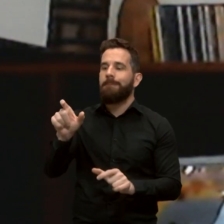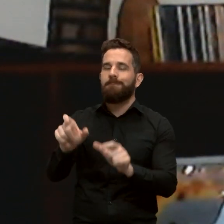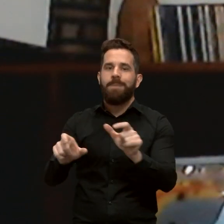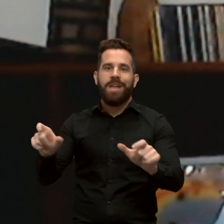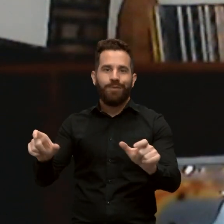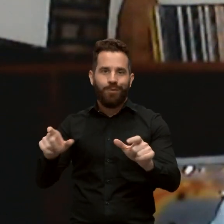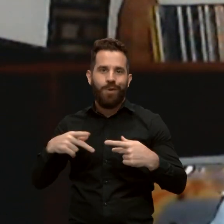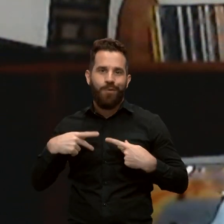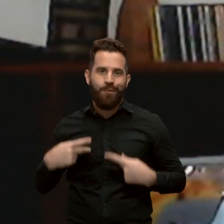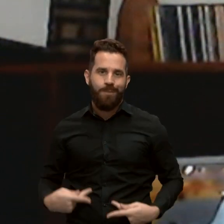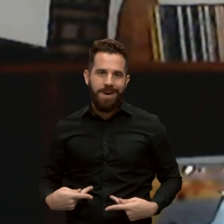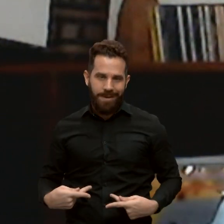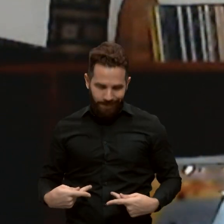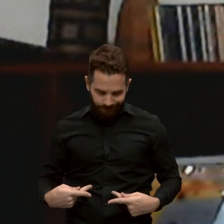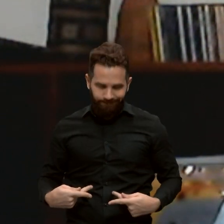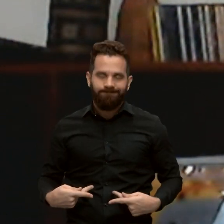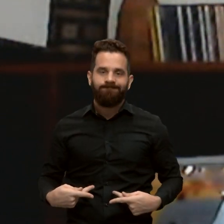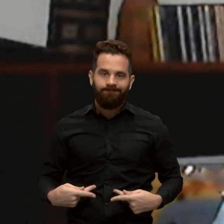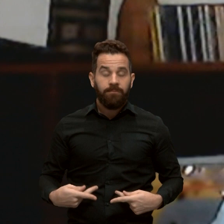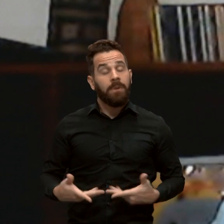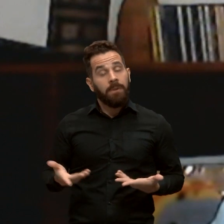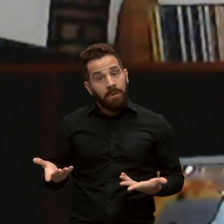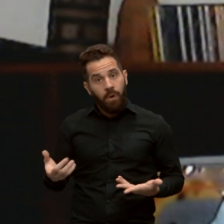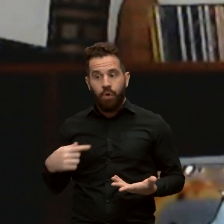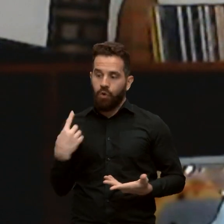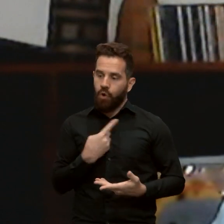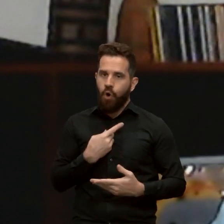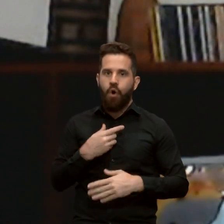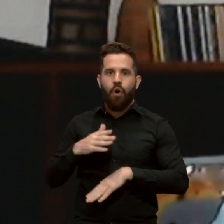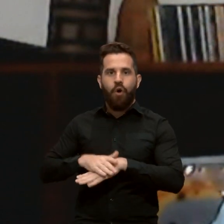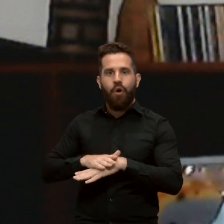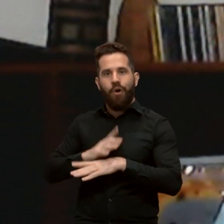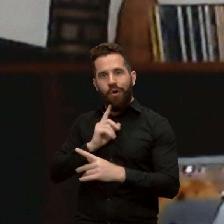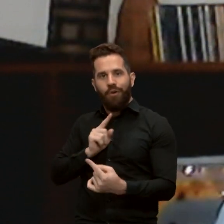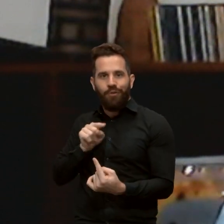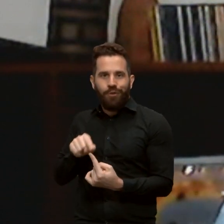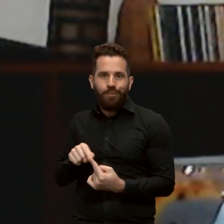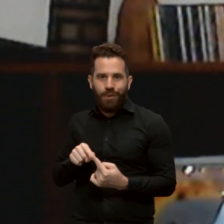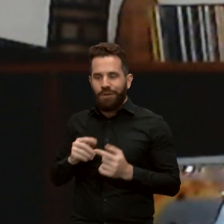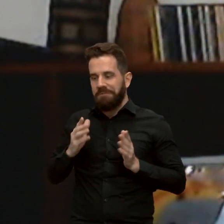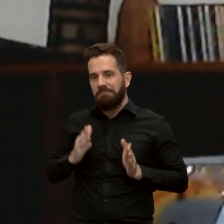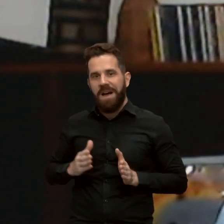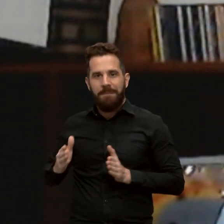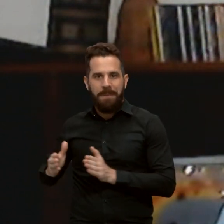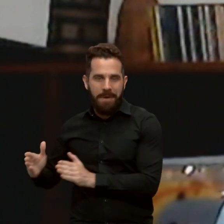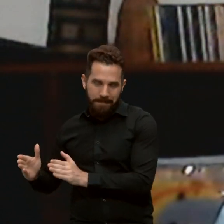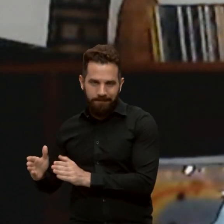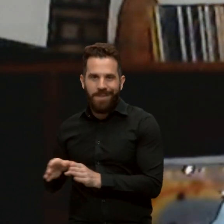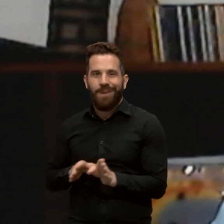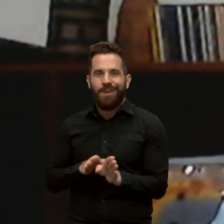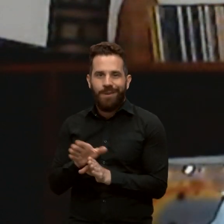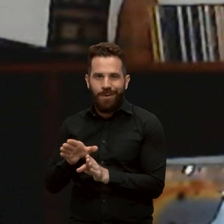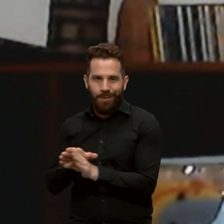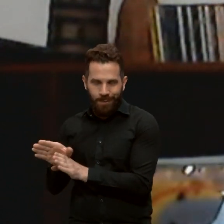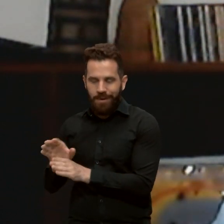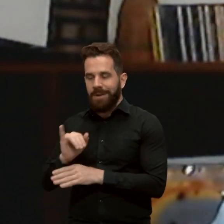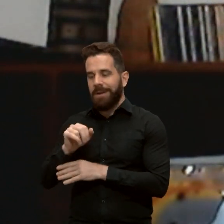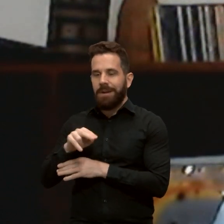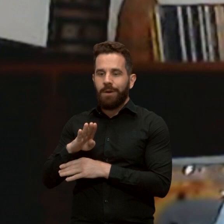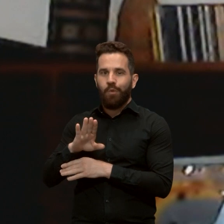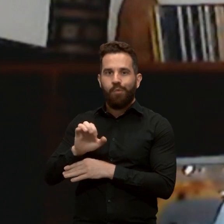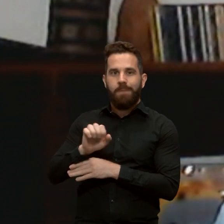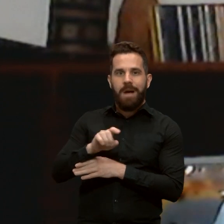humano, né. É nesse sentido que, então, que a incubadora se estrutura, se organiza, junto